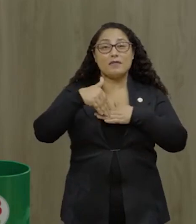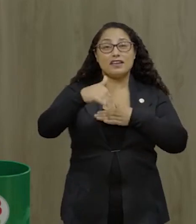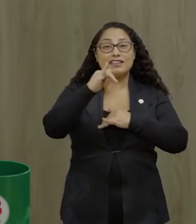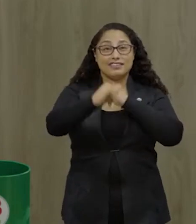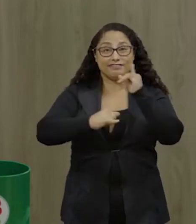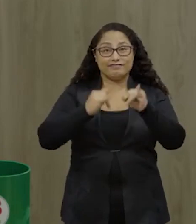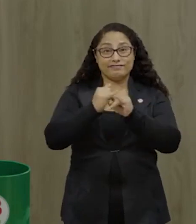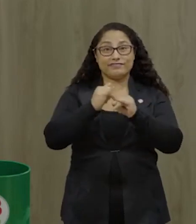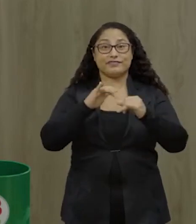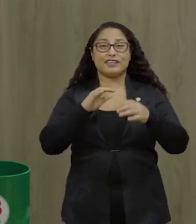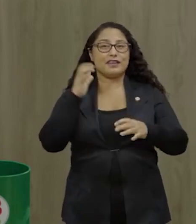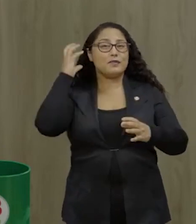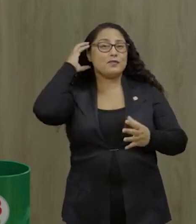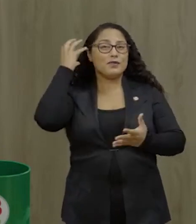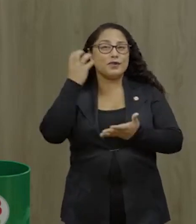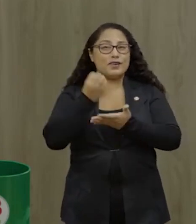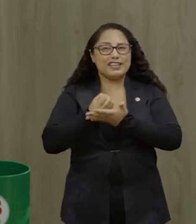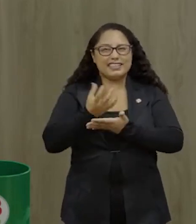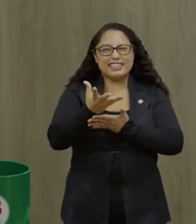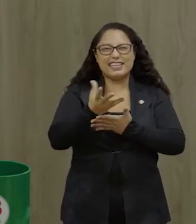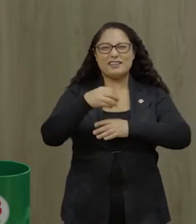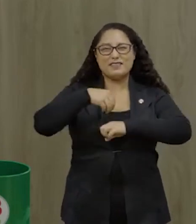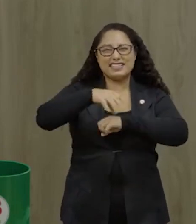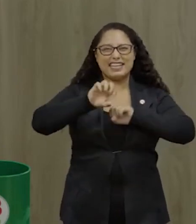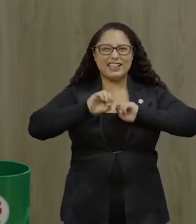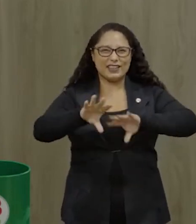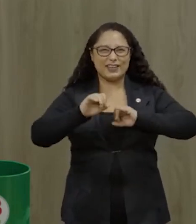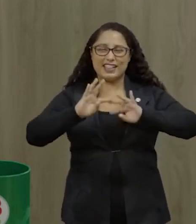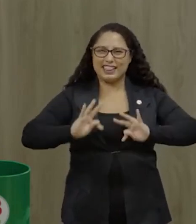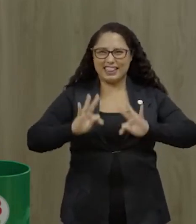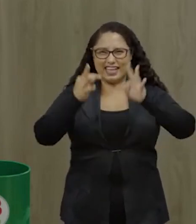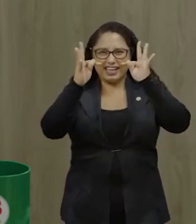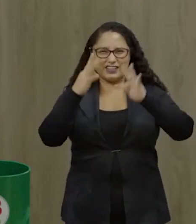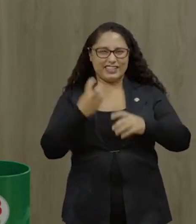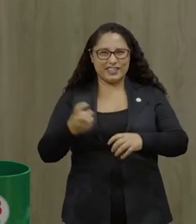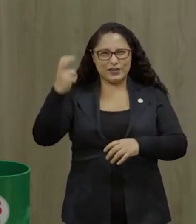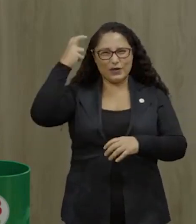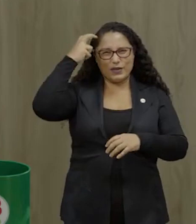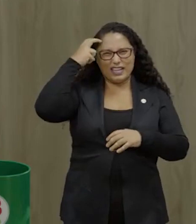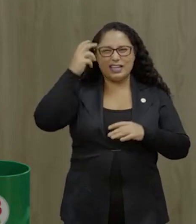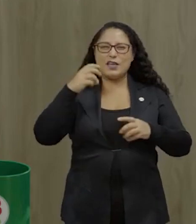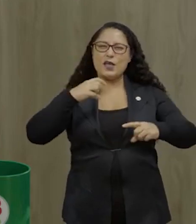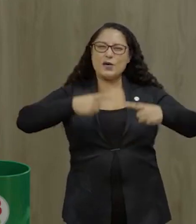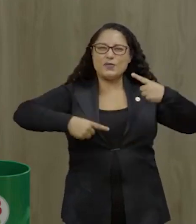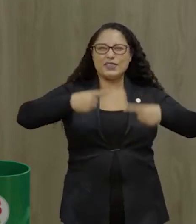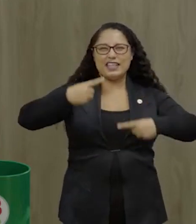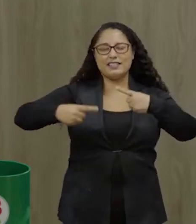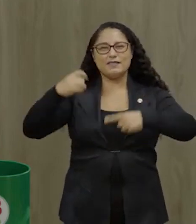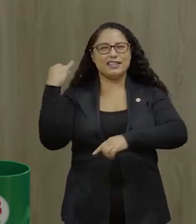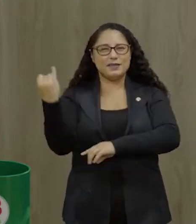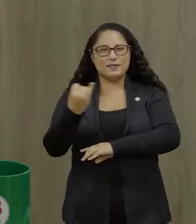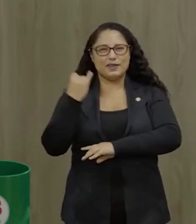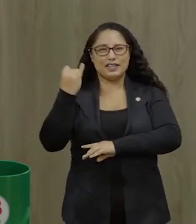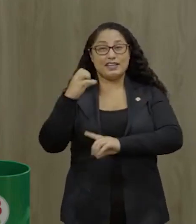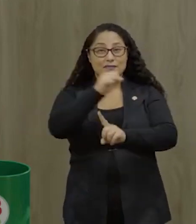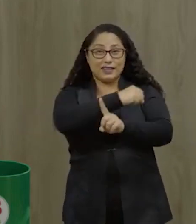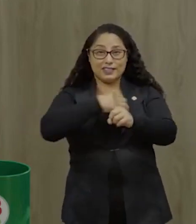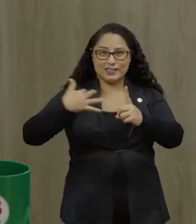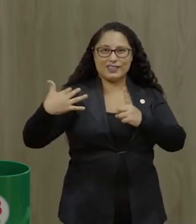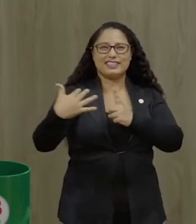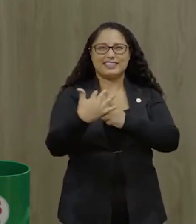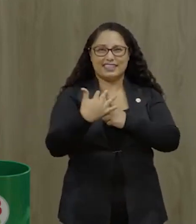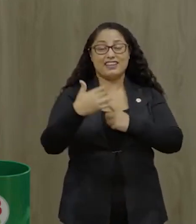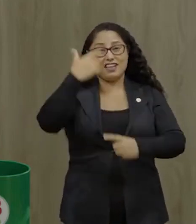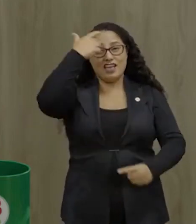mídia podcast, transmitir educação, tecnologia, cultura e esses debates que são tão importantes para a